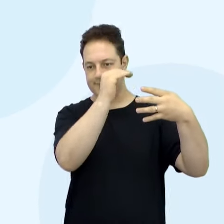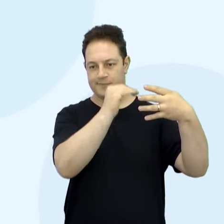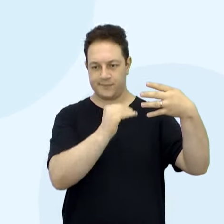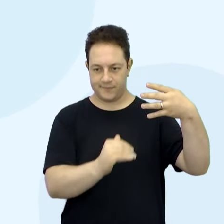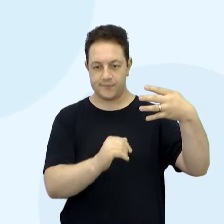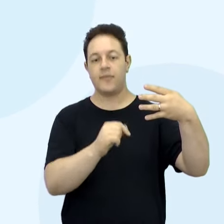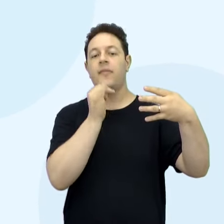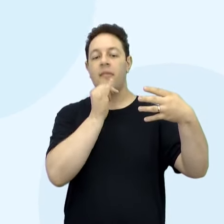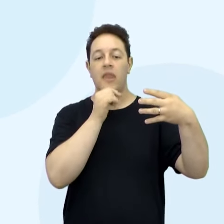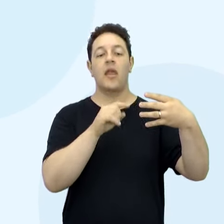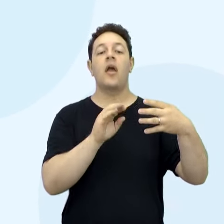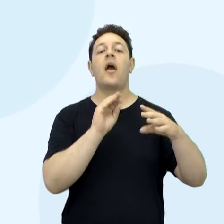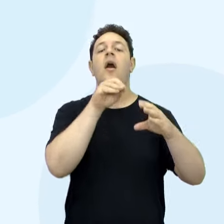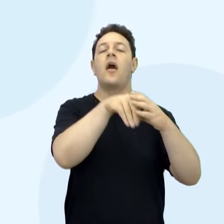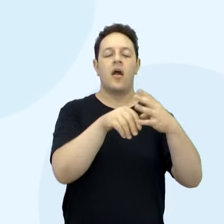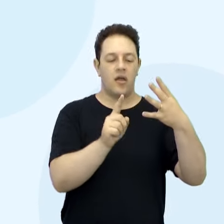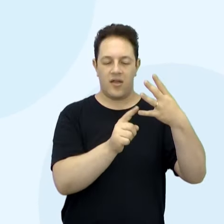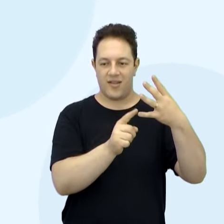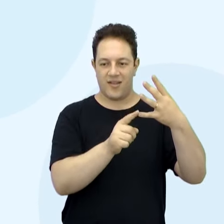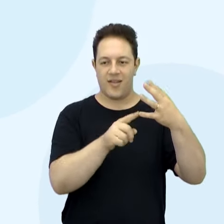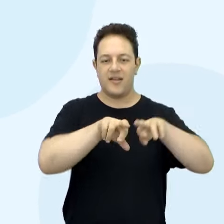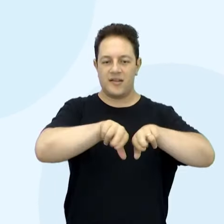dos diversos pode estar